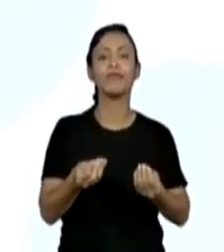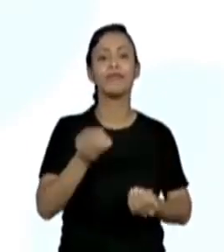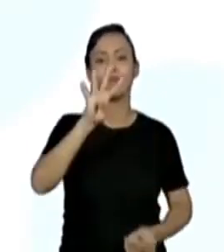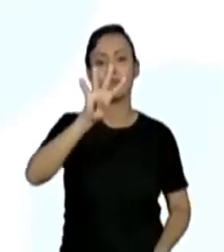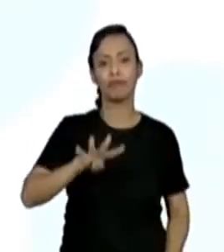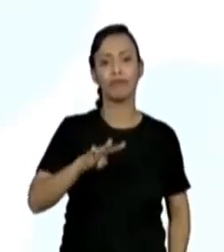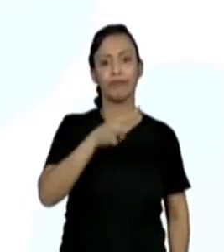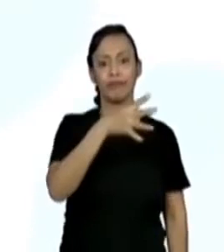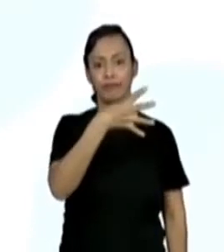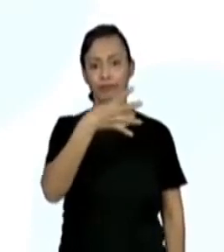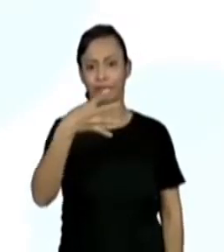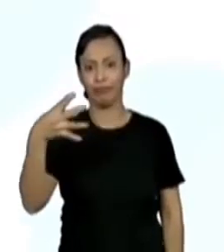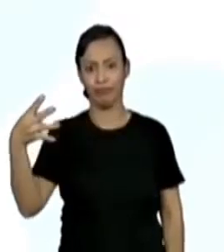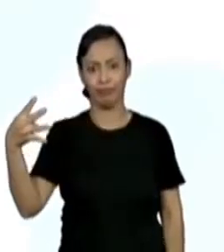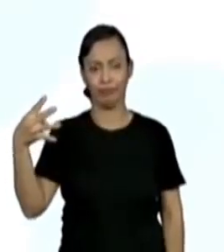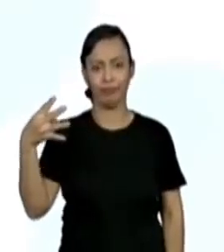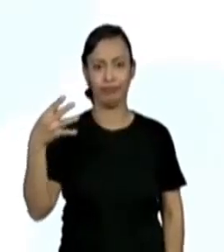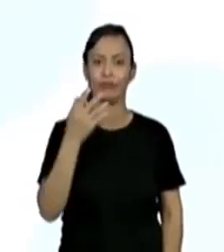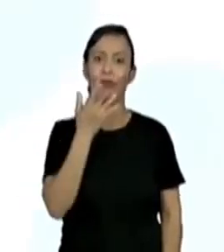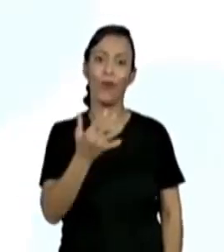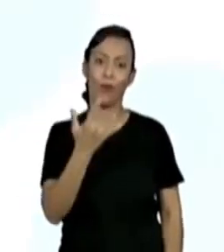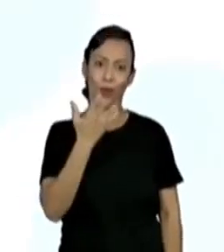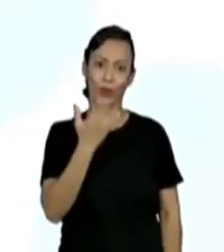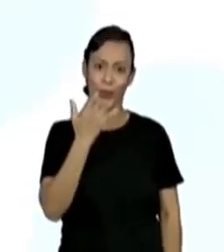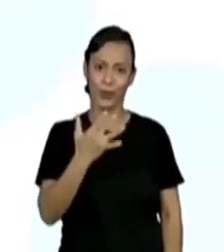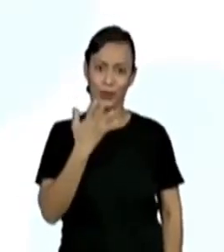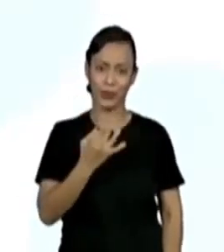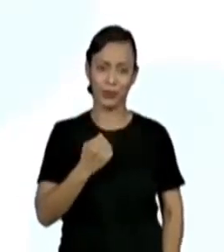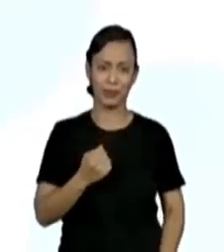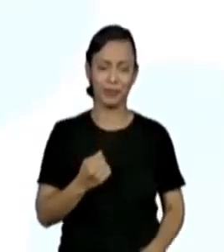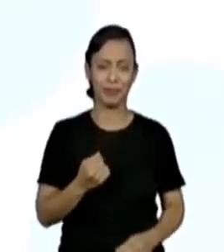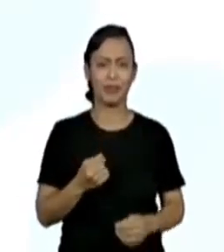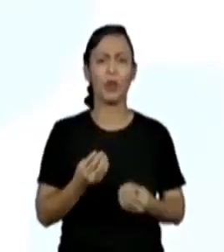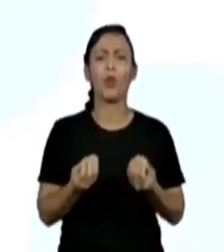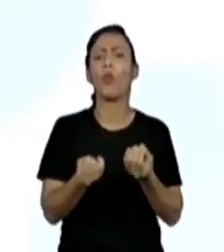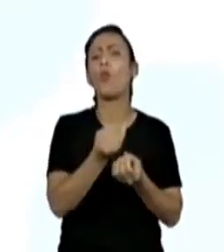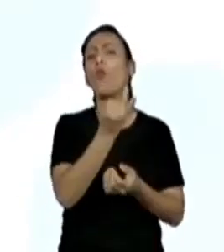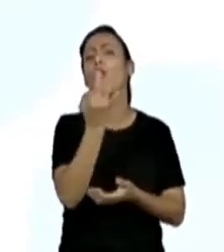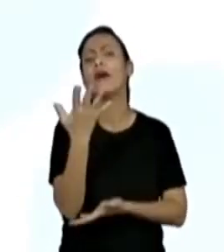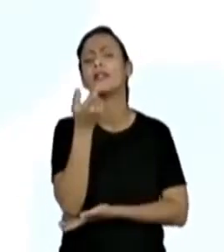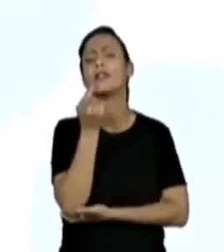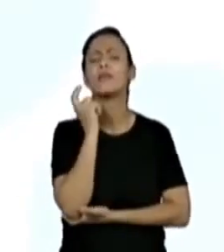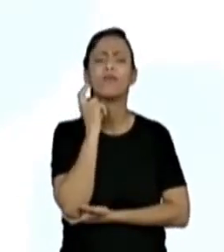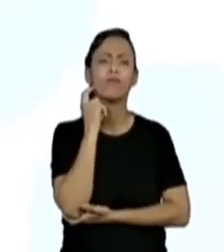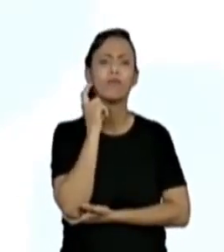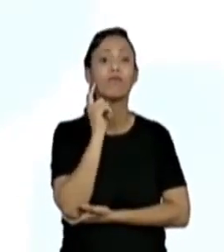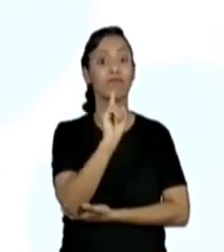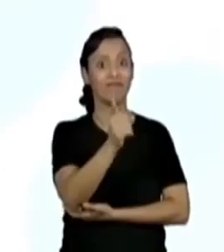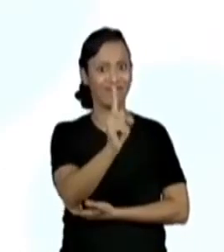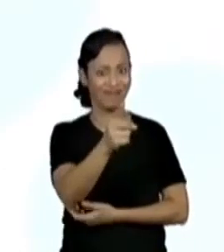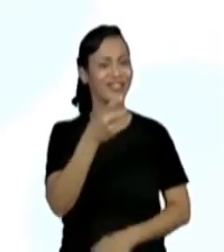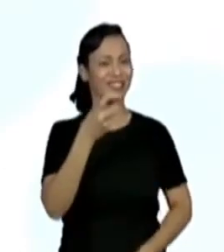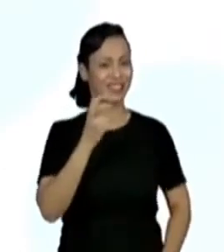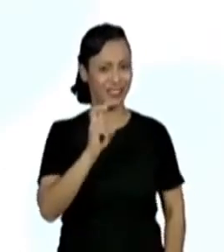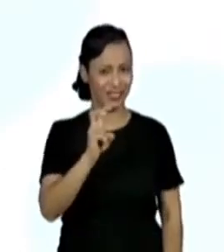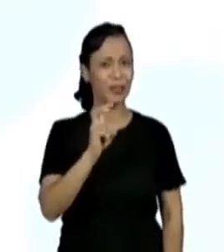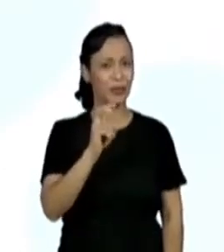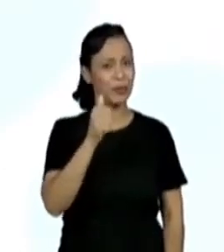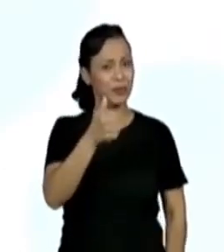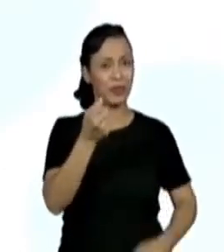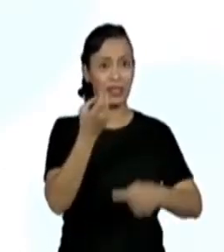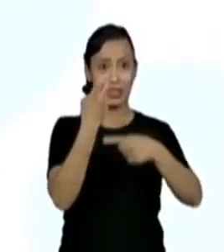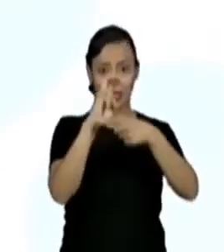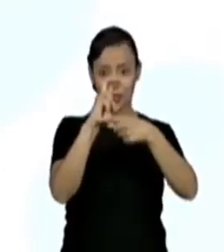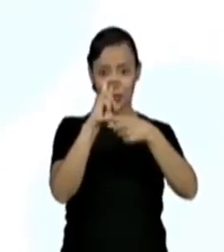vamos pintar como nos pediu a atividade vamos pintar quantas partes então c não